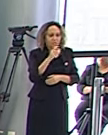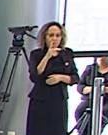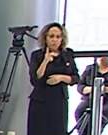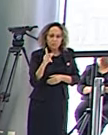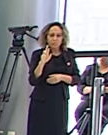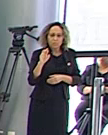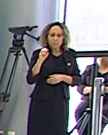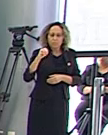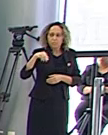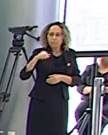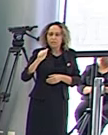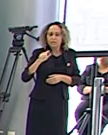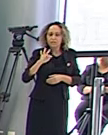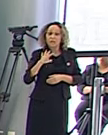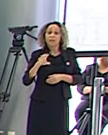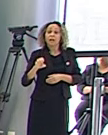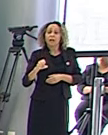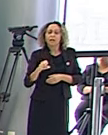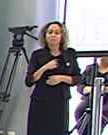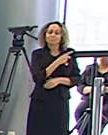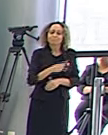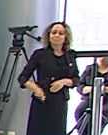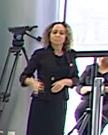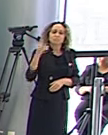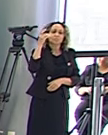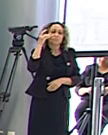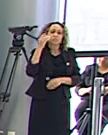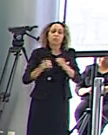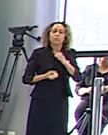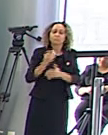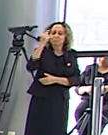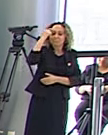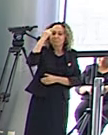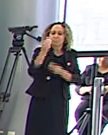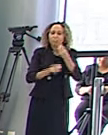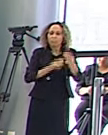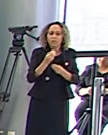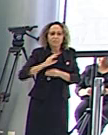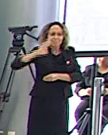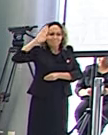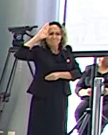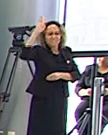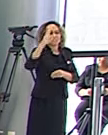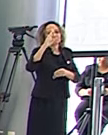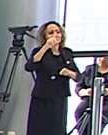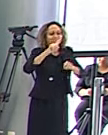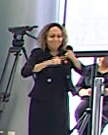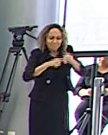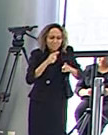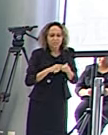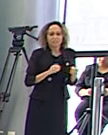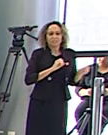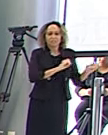construiu e implantou, ele é o principal instrumento da educação profissional no Brasil. E a